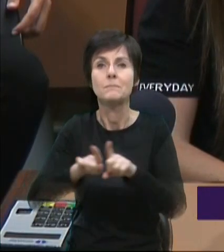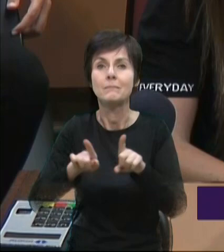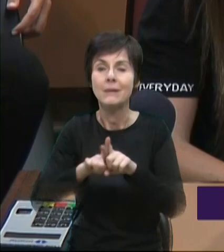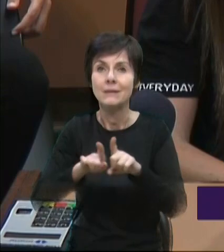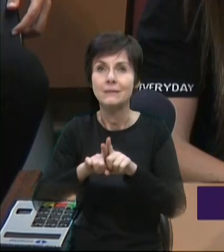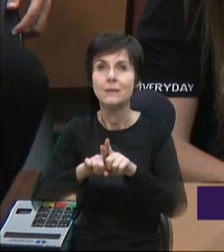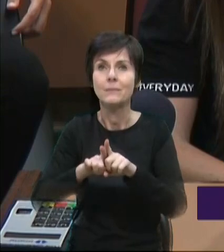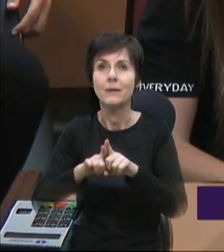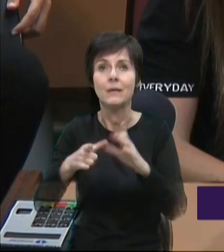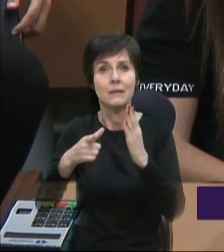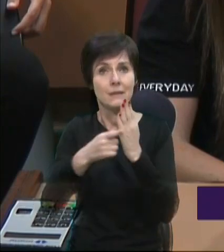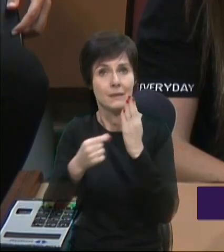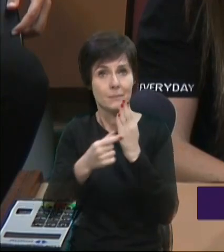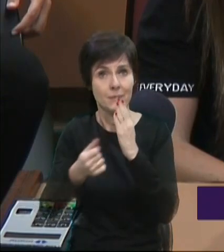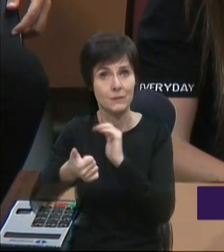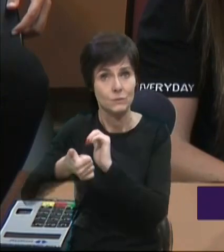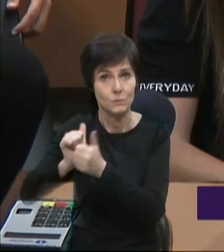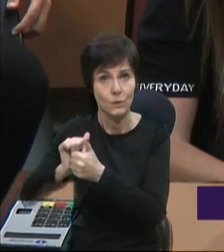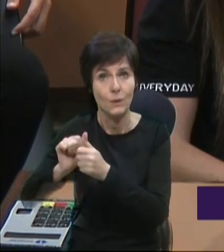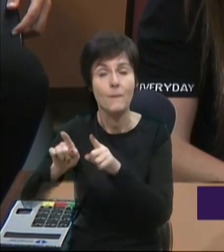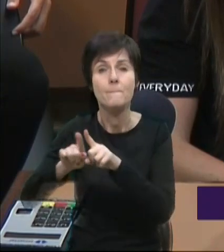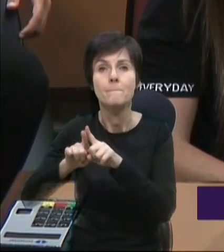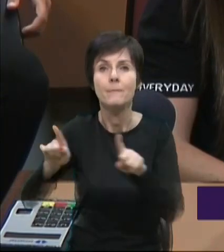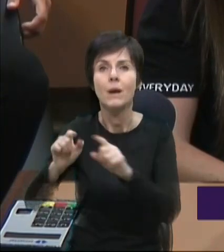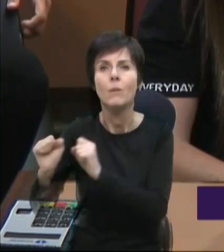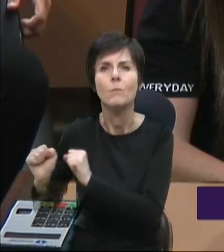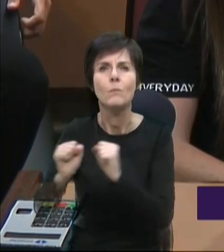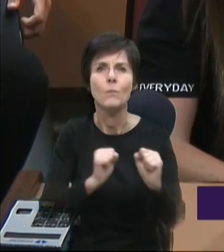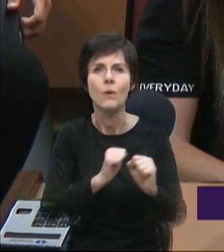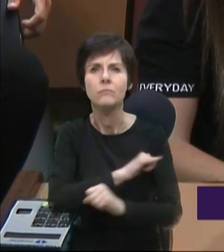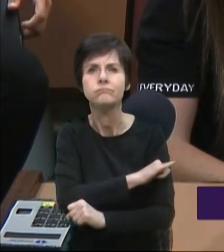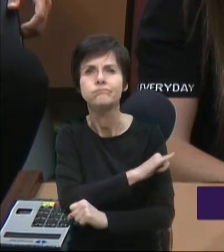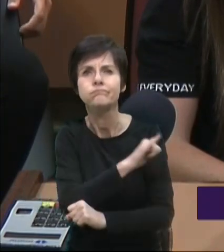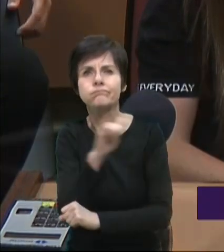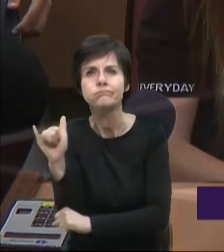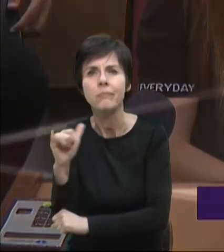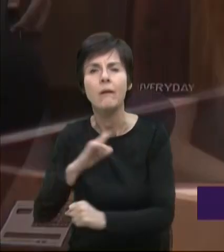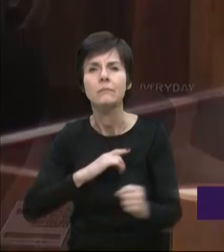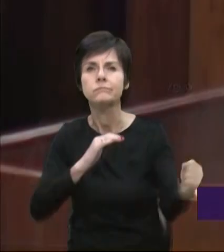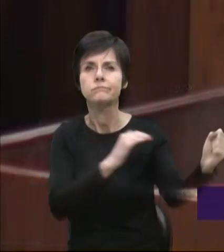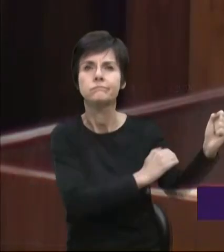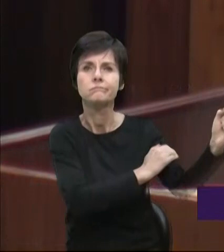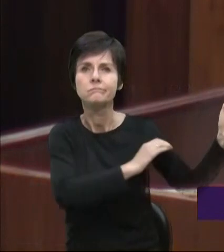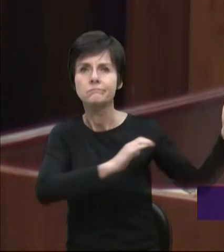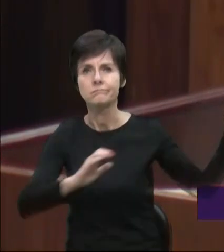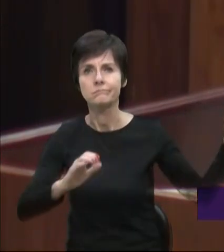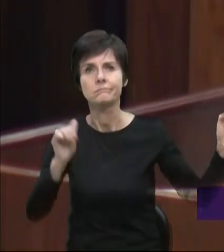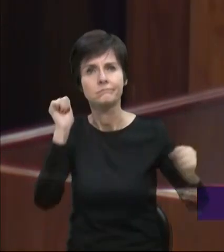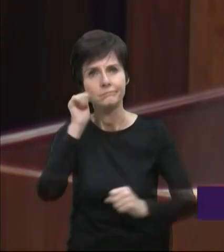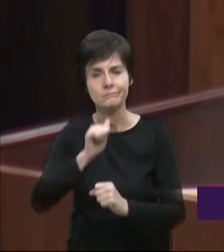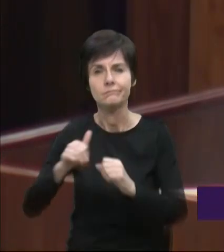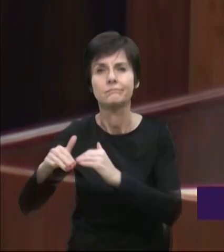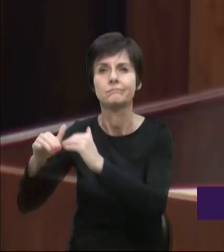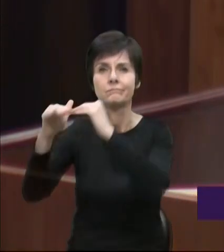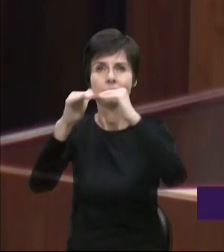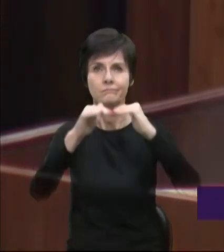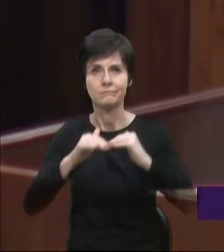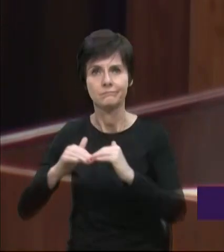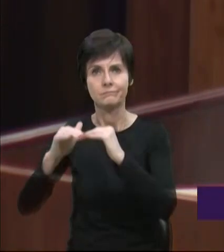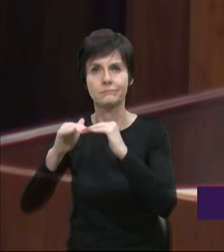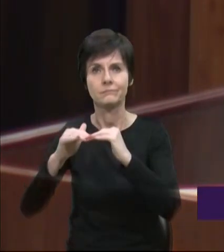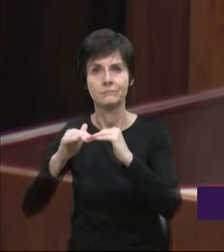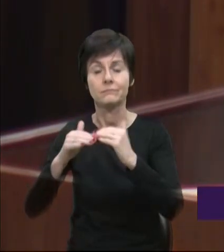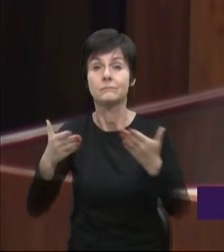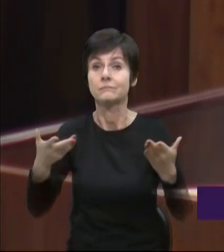habilidade atlética, mas como uma poderosa mensagem de determinação empoderamento e igualdade.